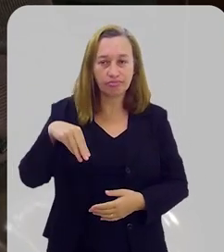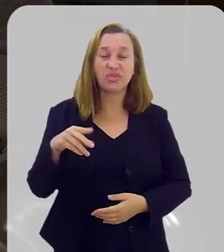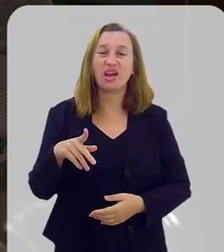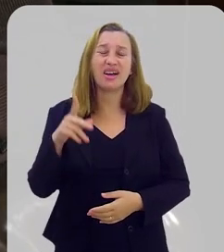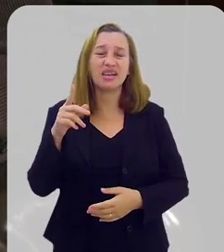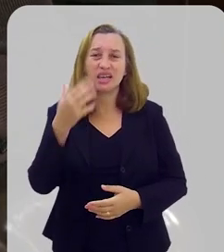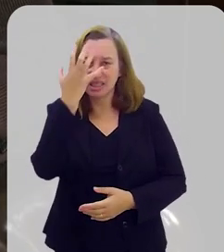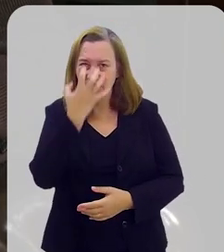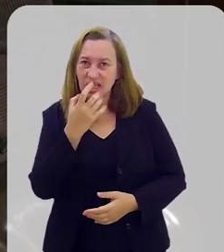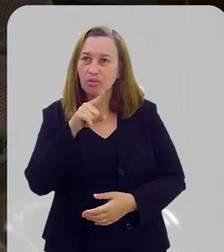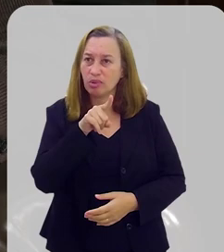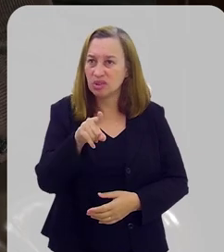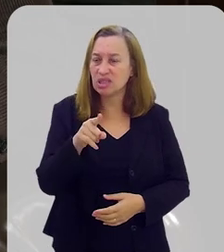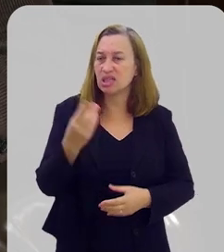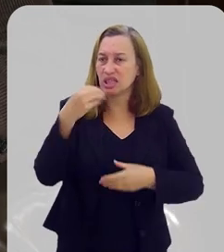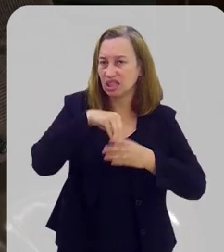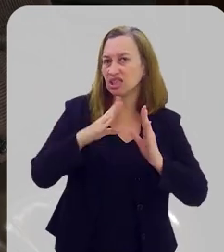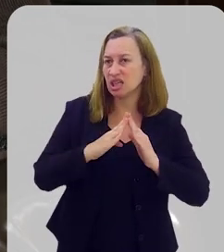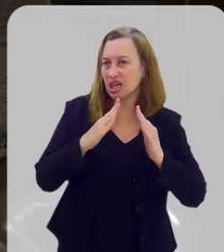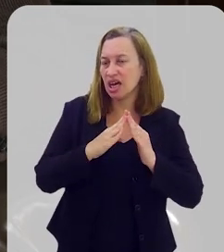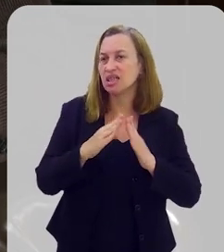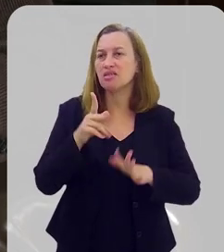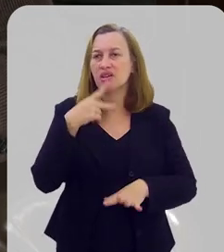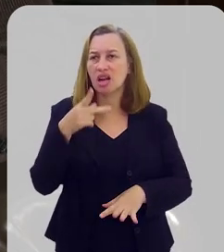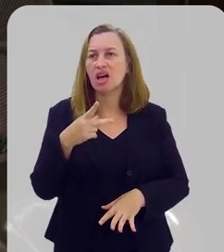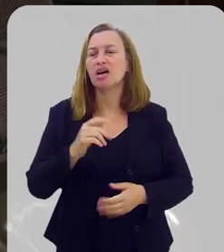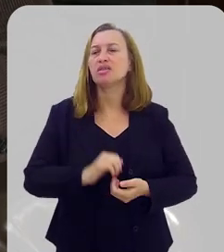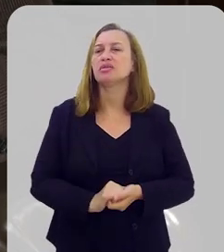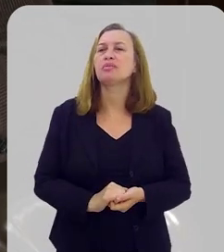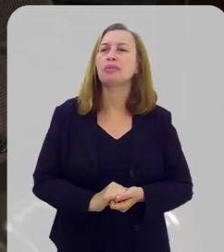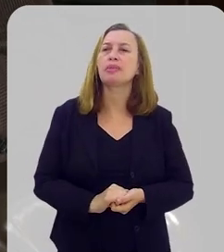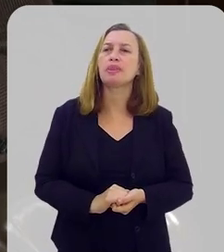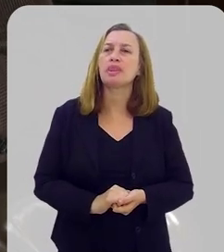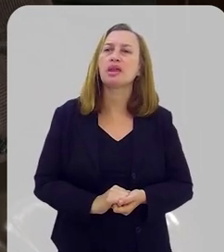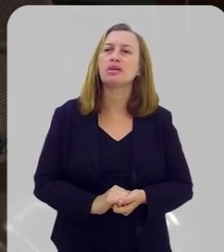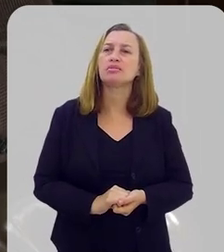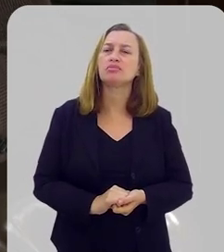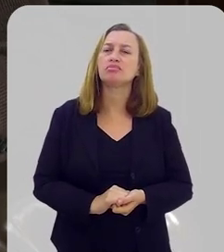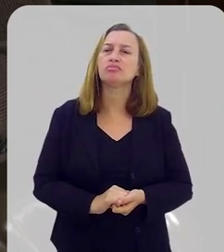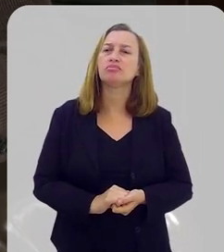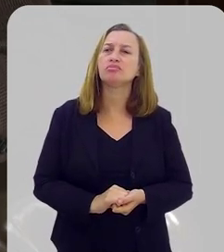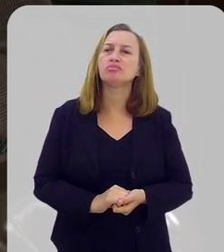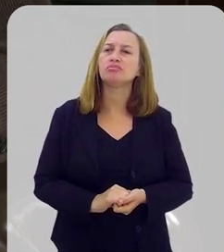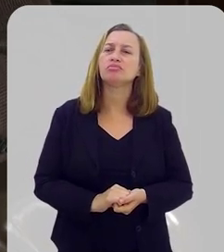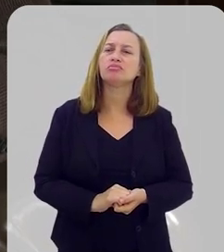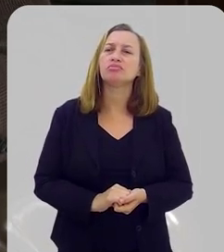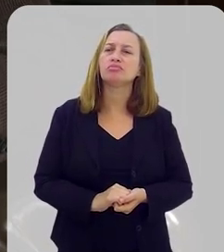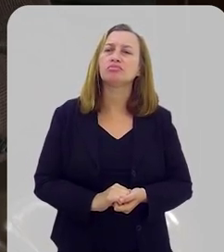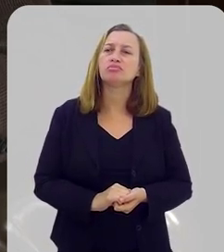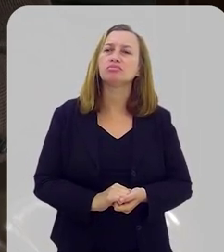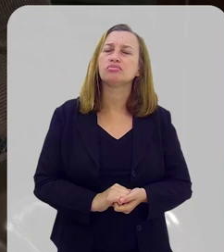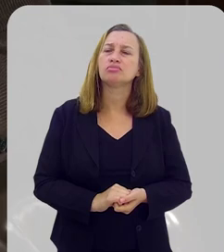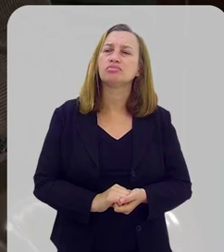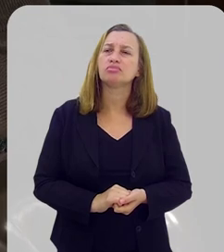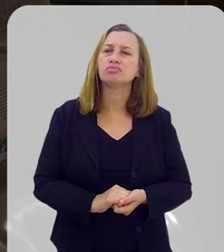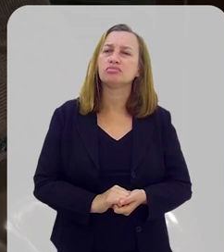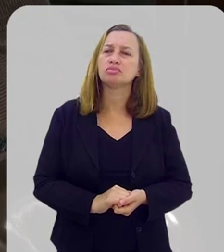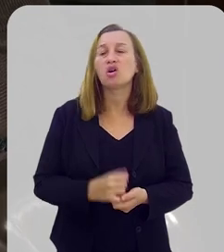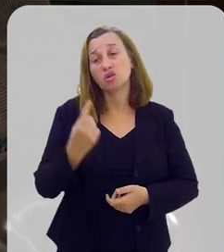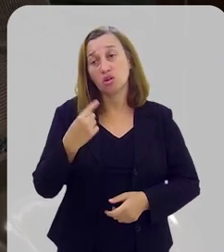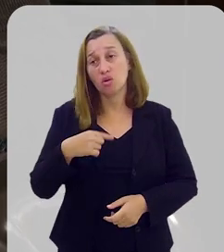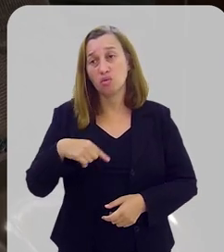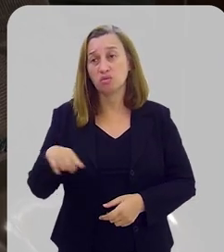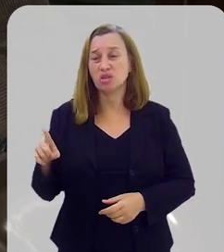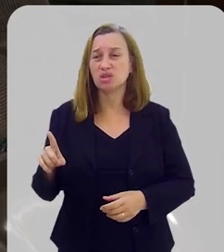sério para você tá dentro de casa falar aqui com Joel para você que está em casa eu estive em telavive